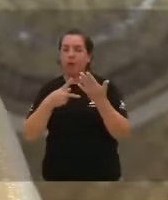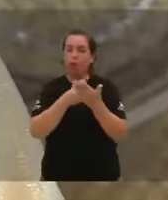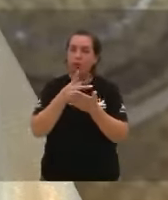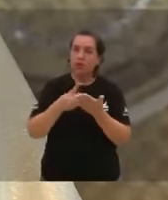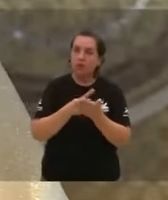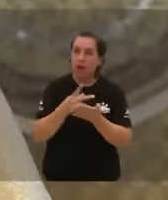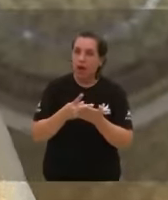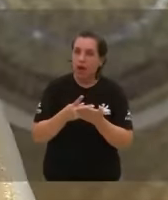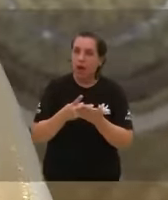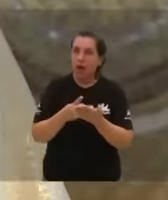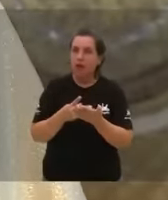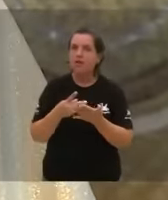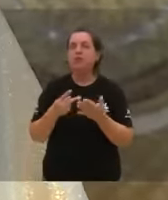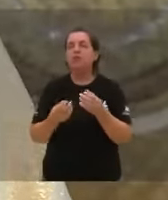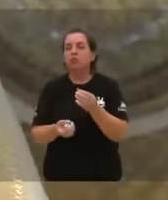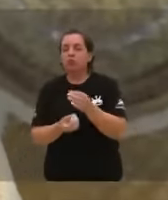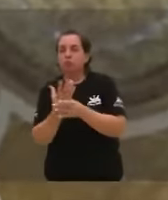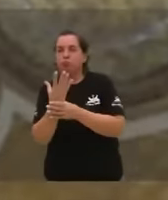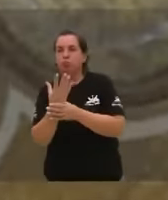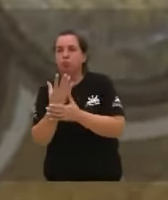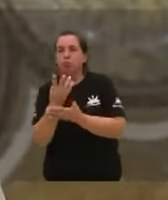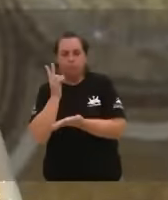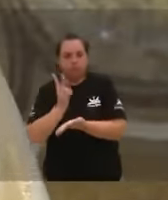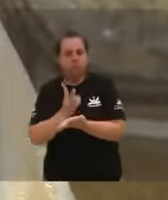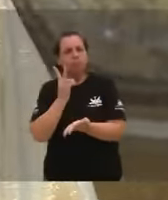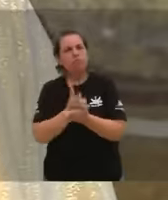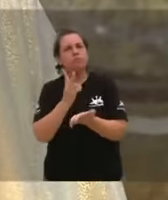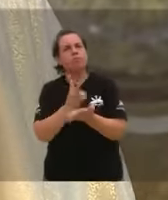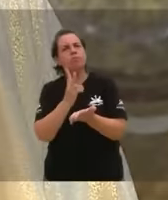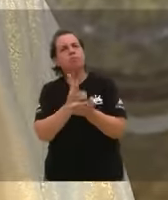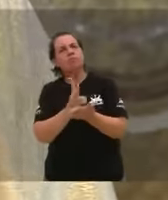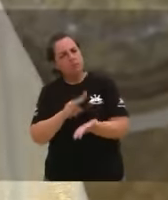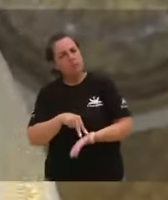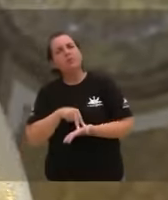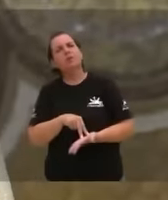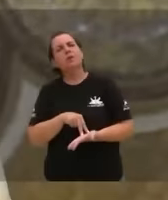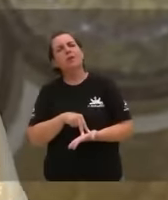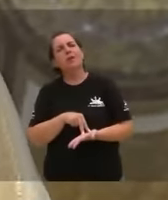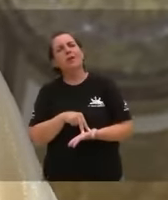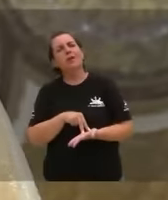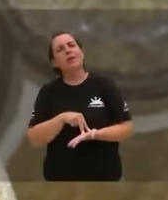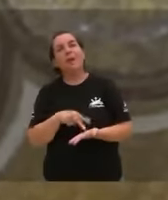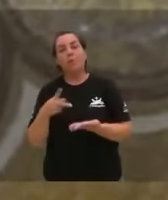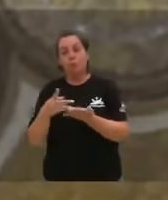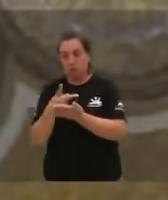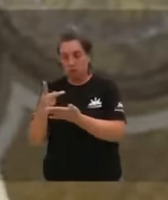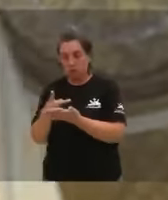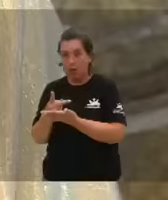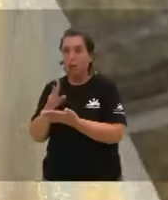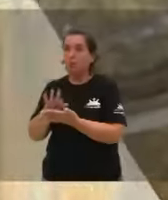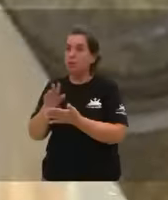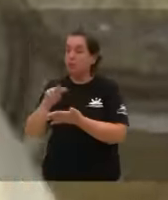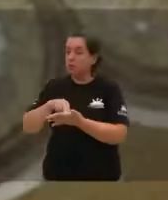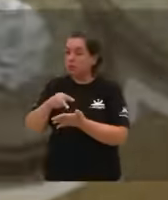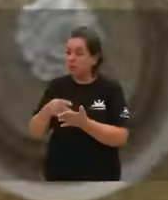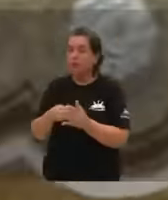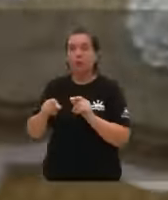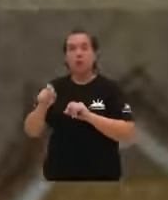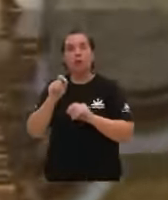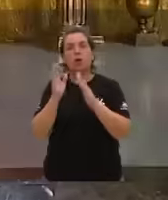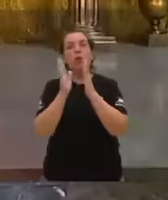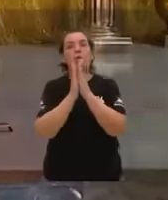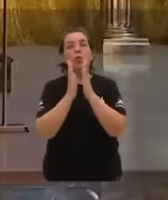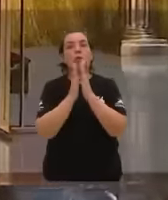Buscar é fruto de persistência. Buscar é fruto de uma